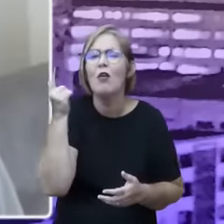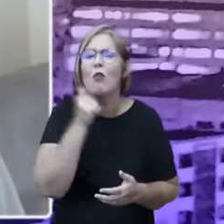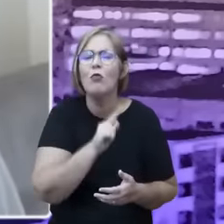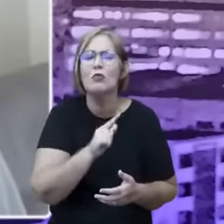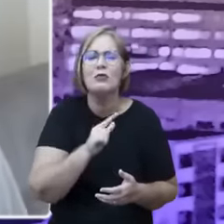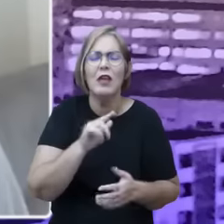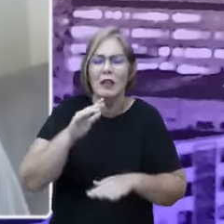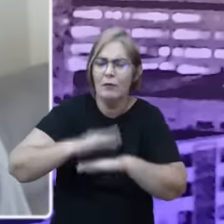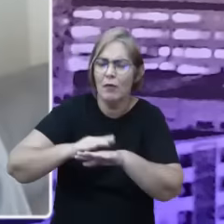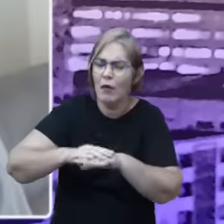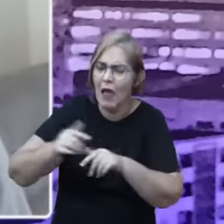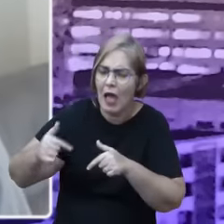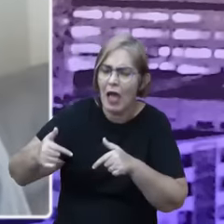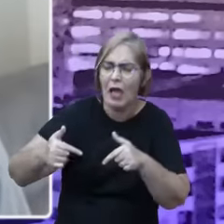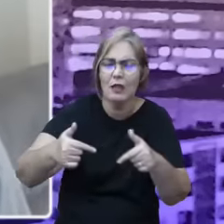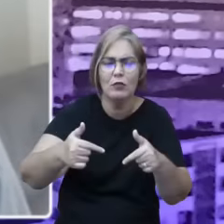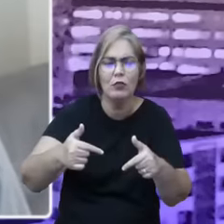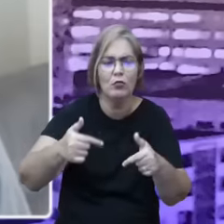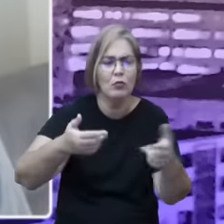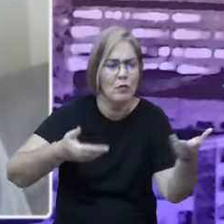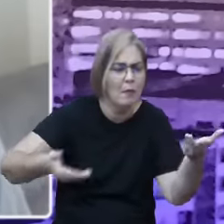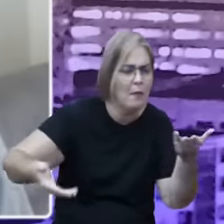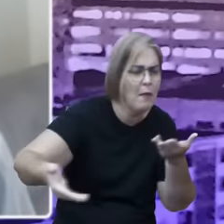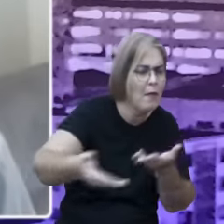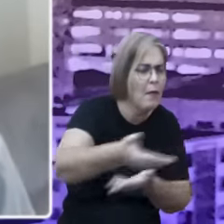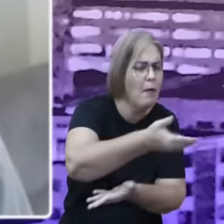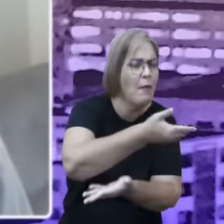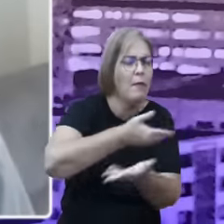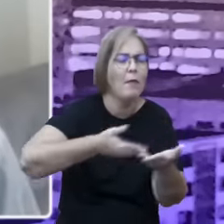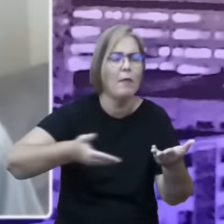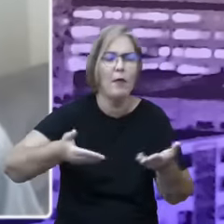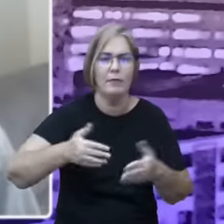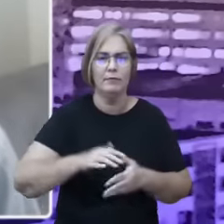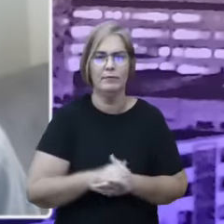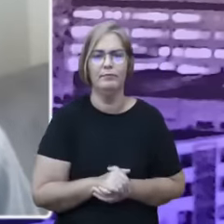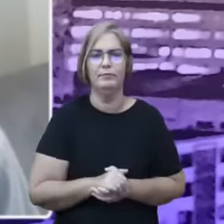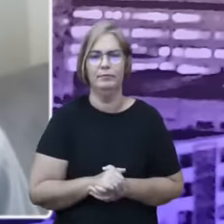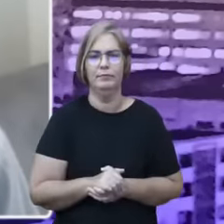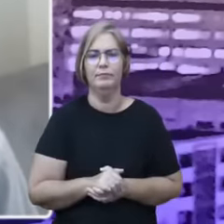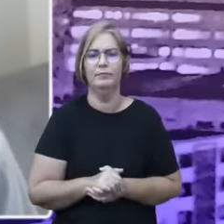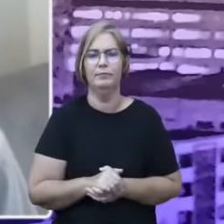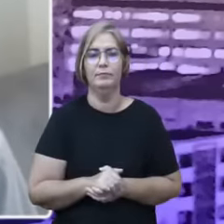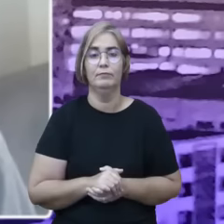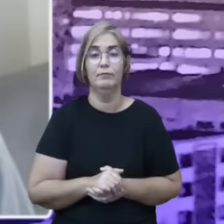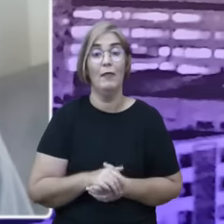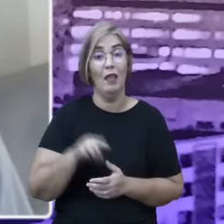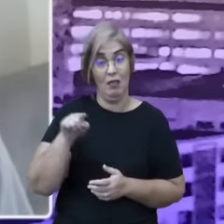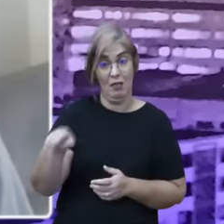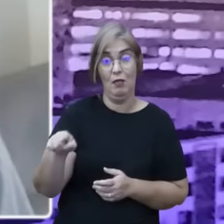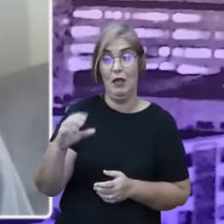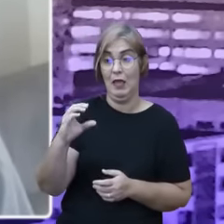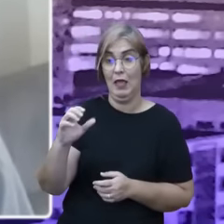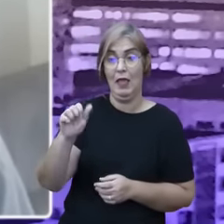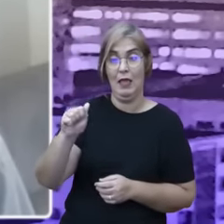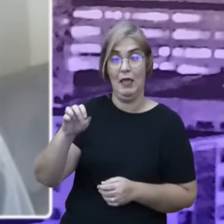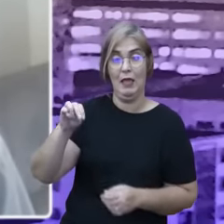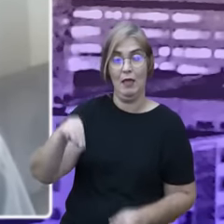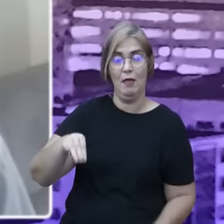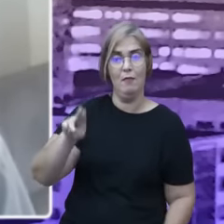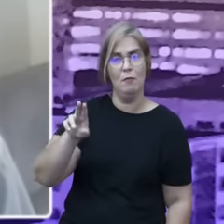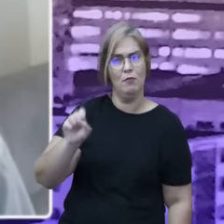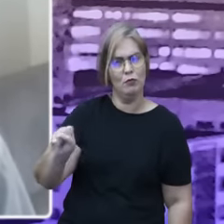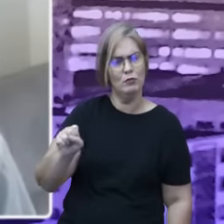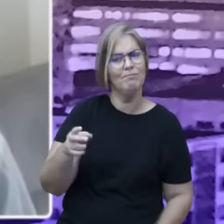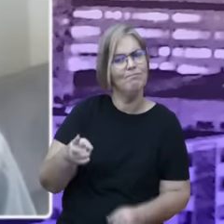expectativa e respeitoso silêncio. Albert Camil teve isso em vista como uma chave de